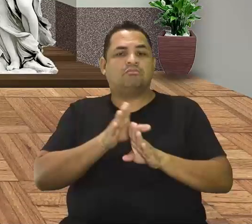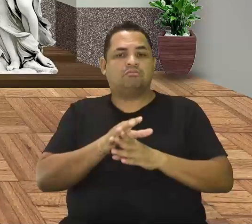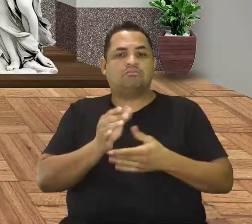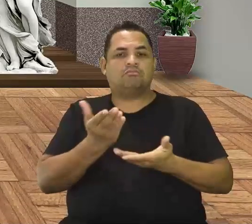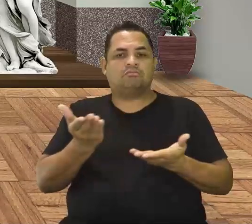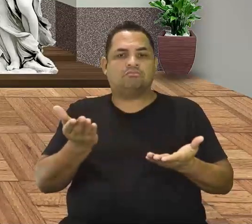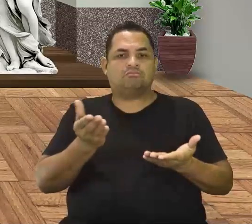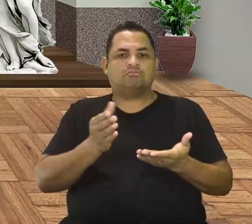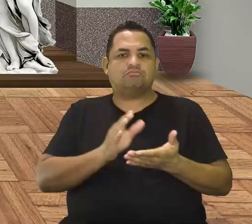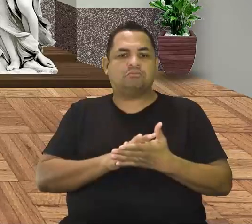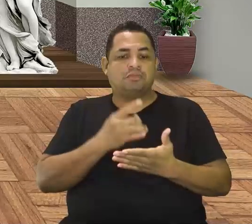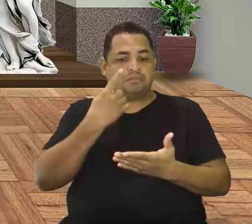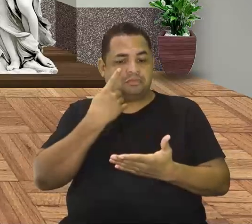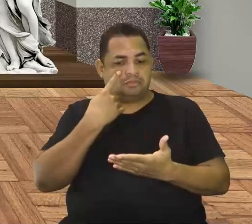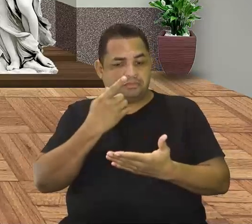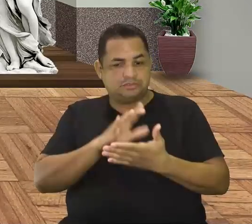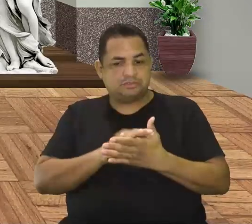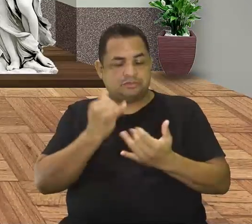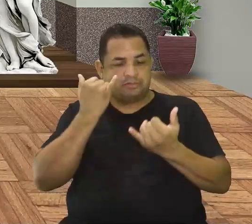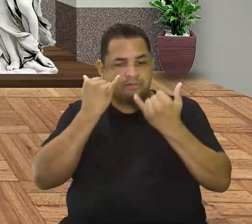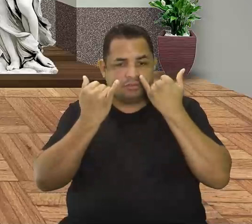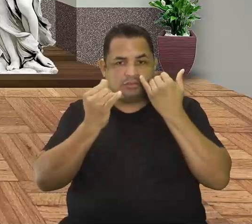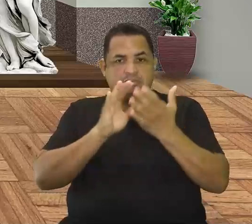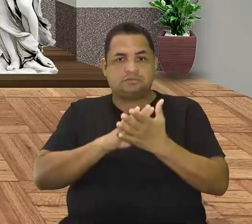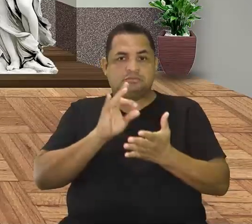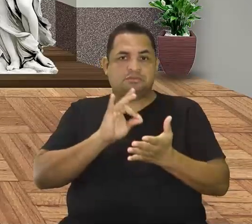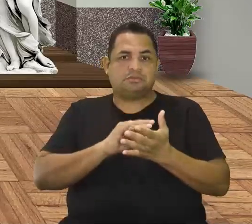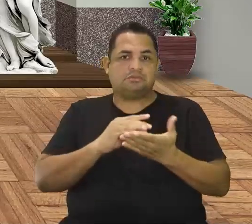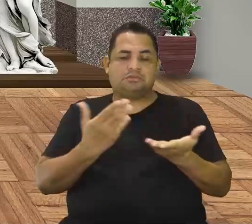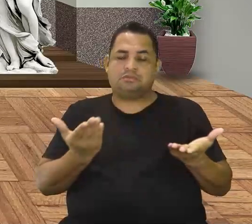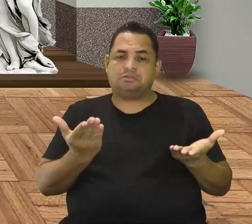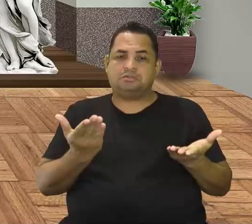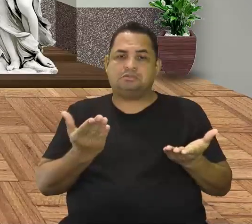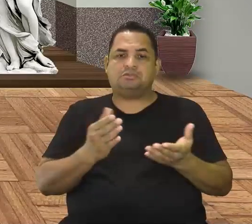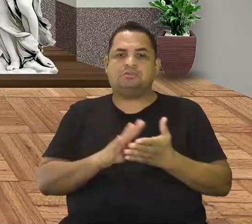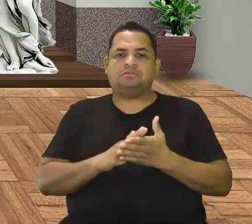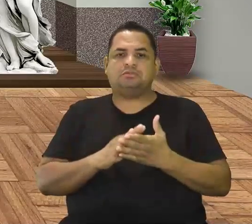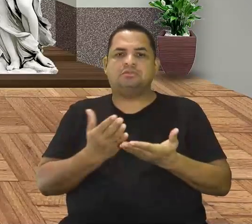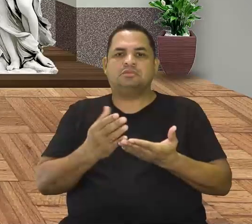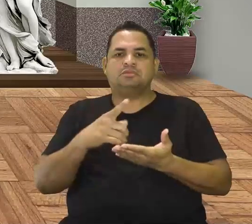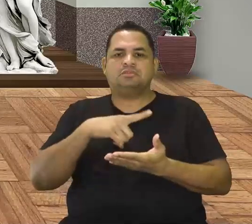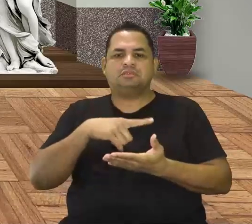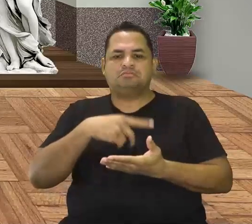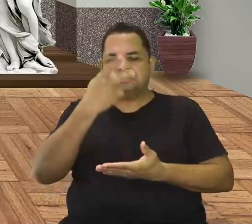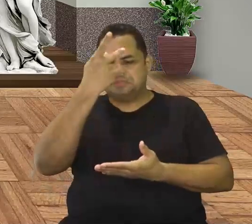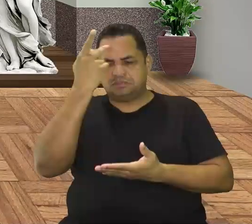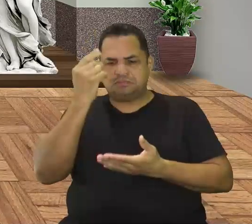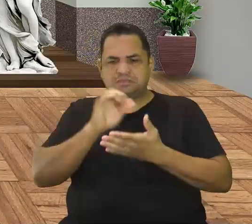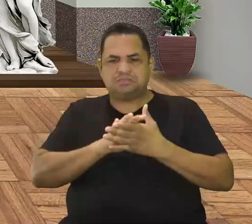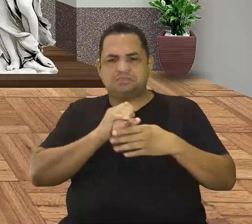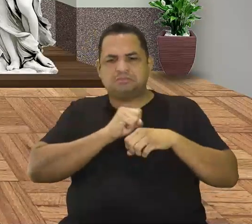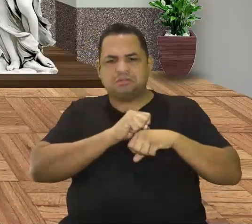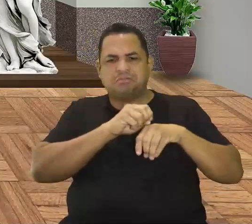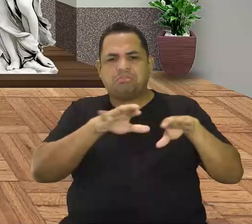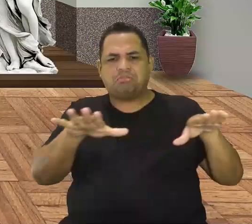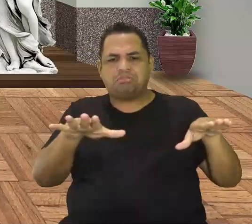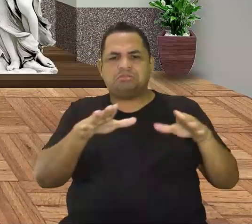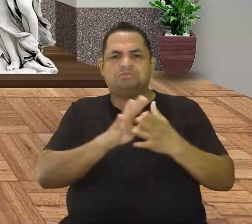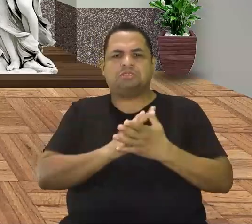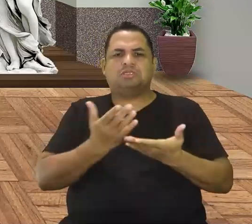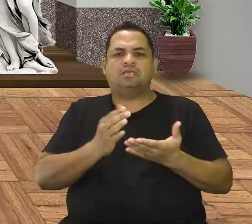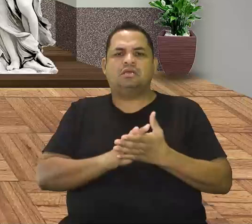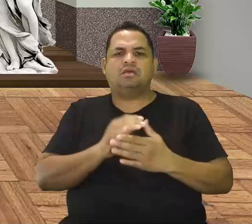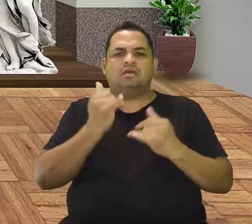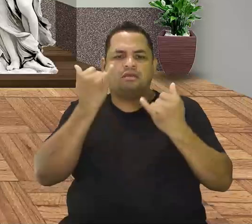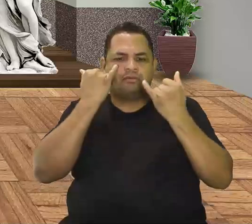vá conferir essas informações. Porque tem gente que vive ali só para transmitir essas informações erradas e isso